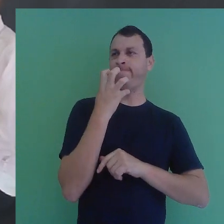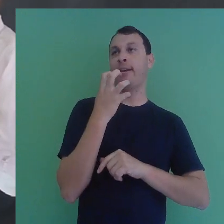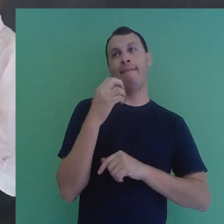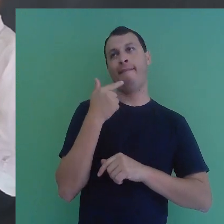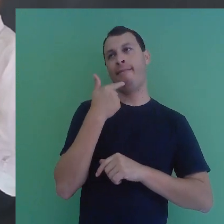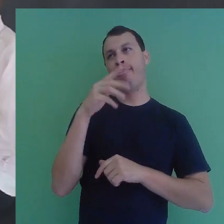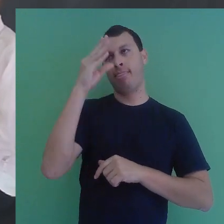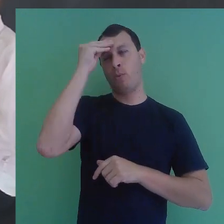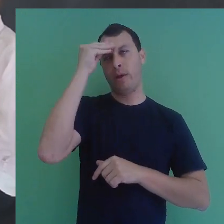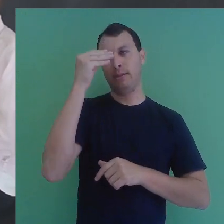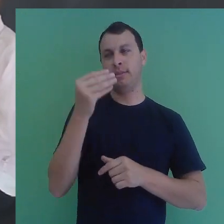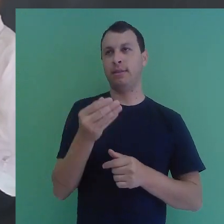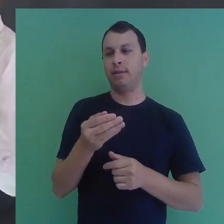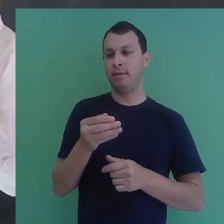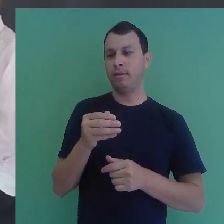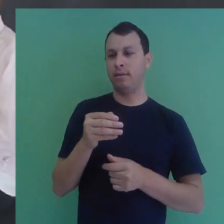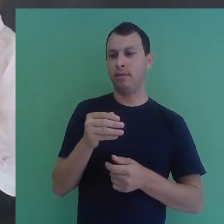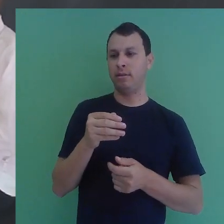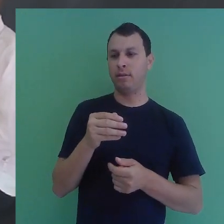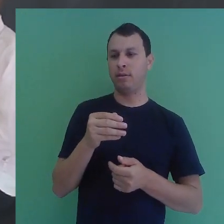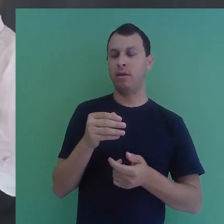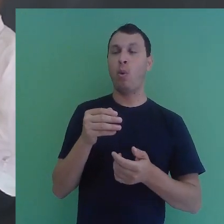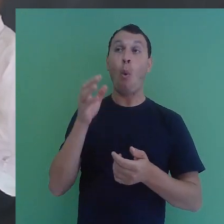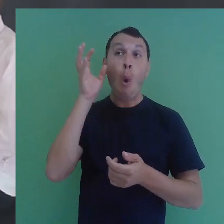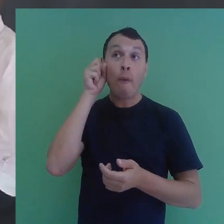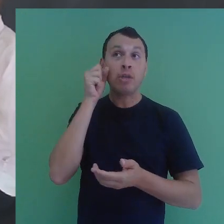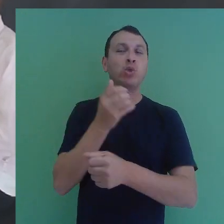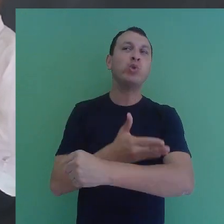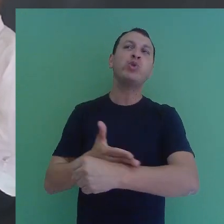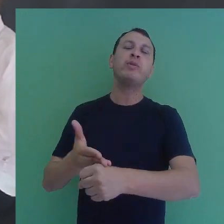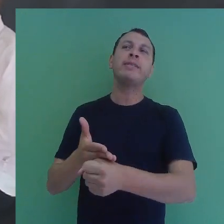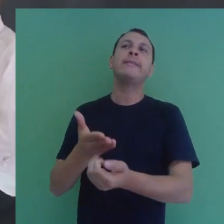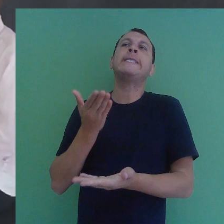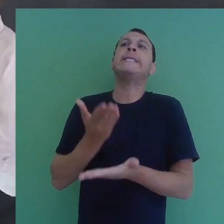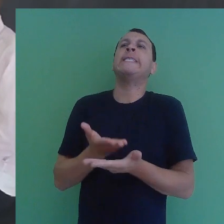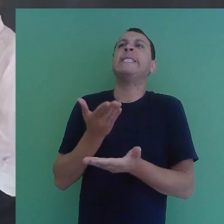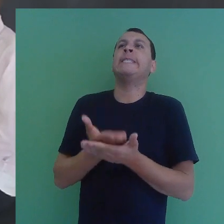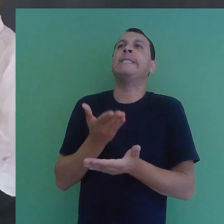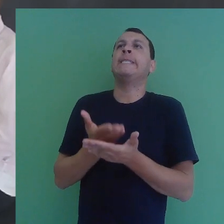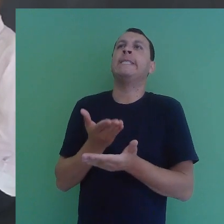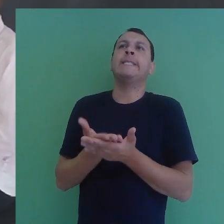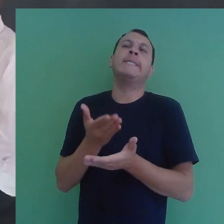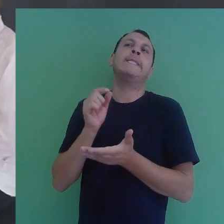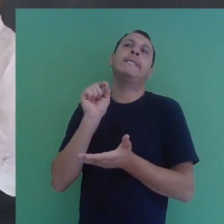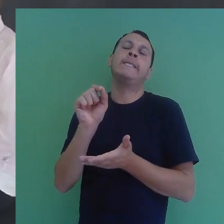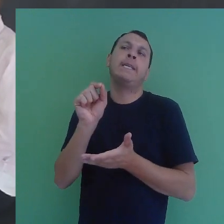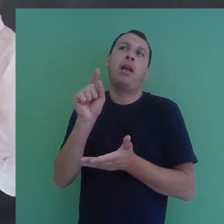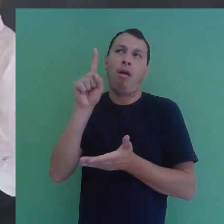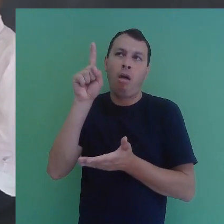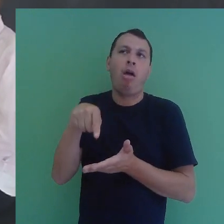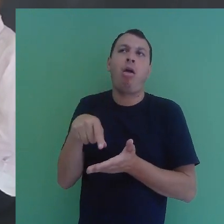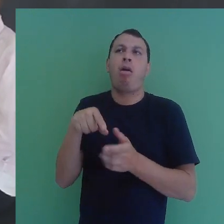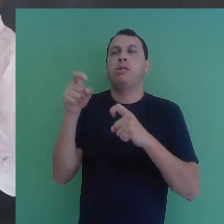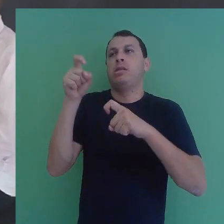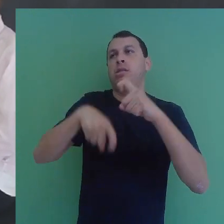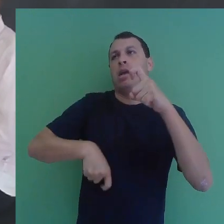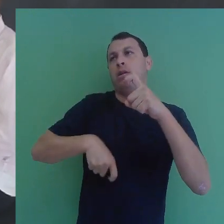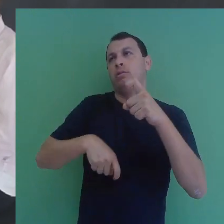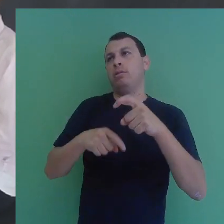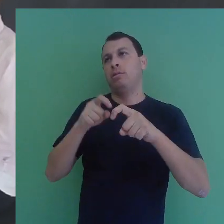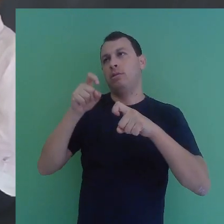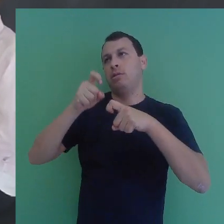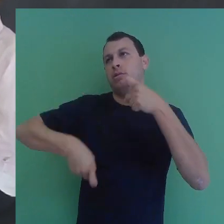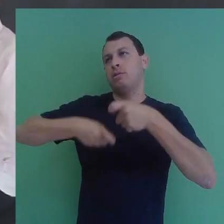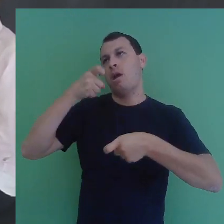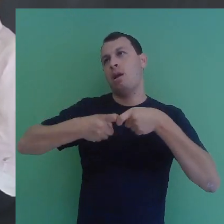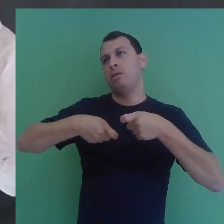gesto para sexo também, né? Agora, o surdo utiliza isso como um termo de estudar. Coisa relacionada aos